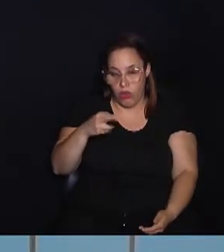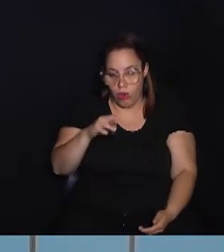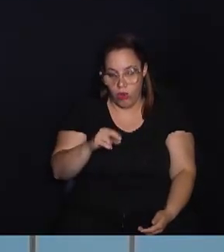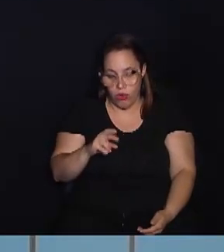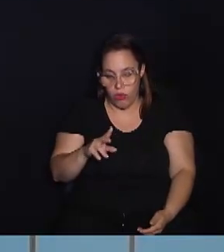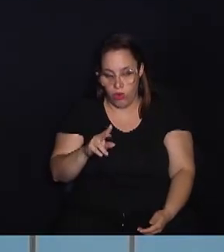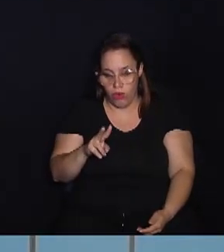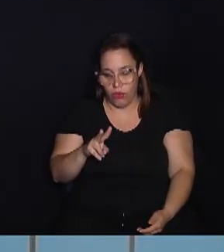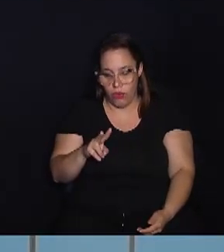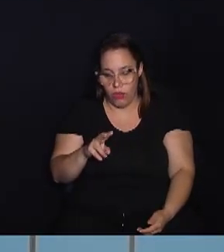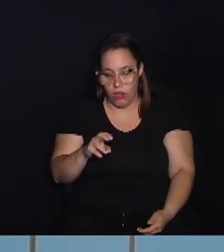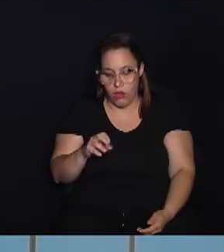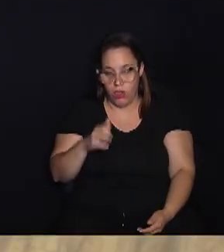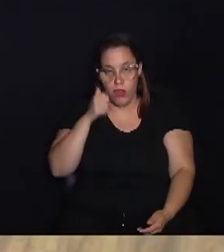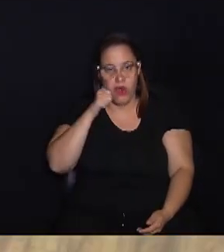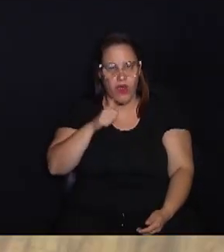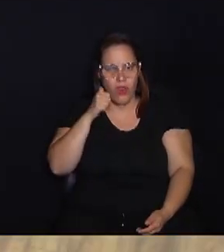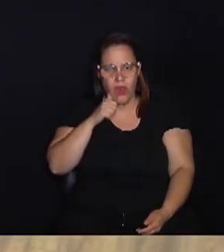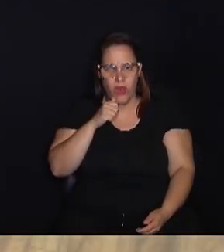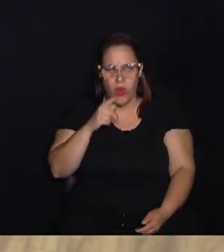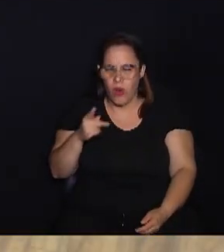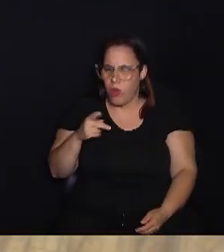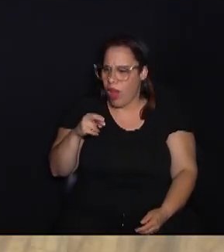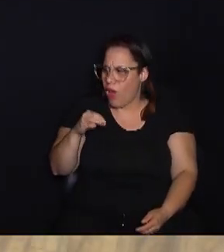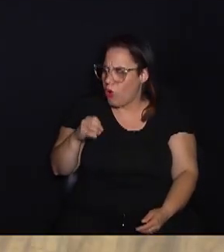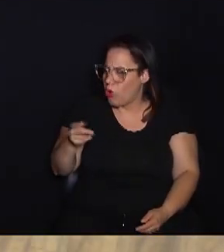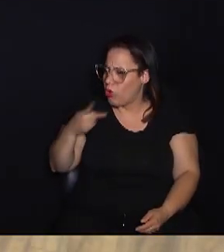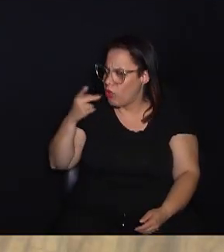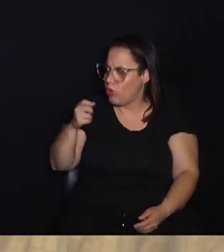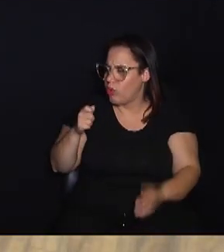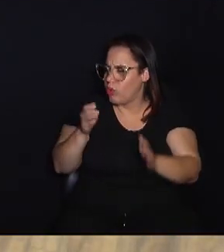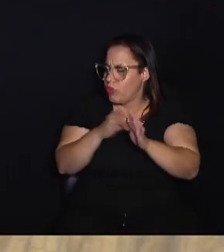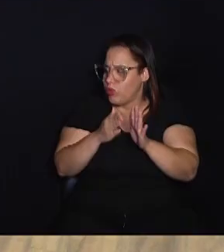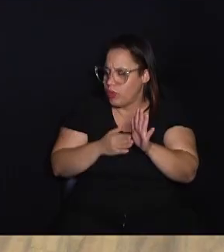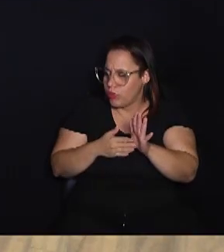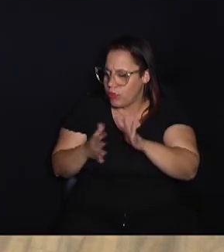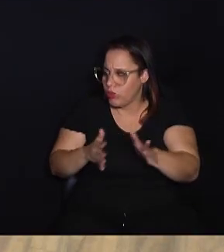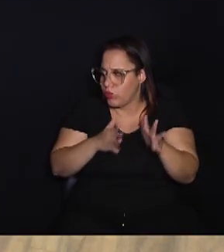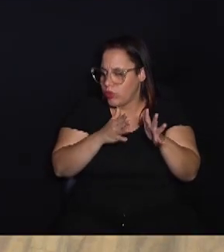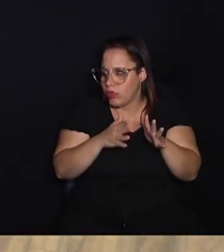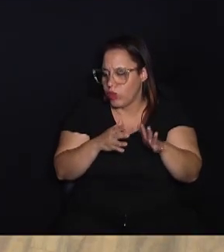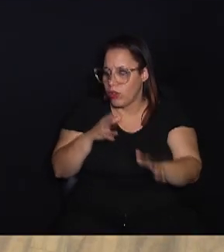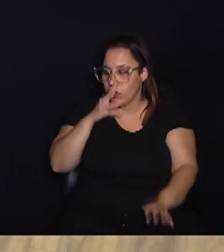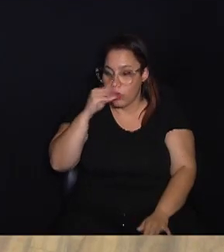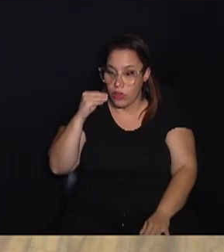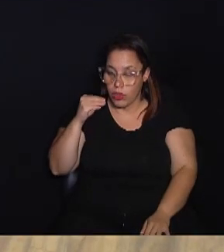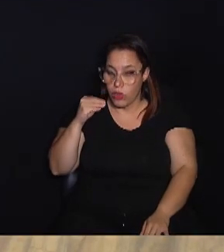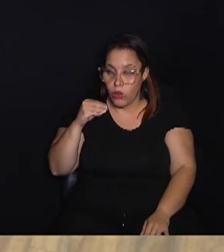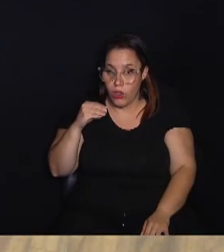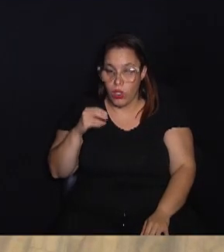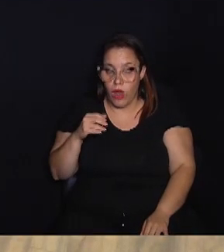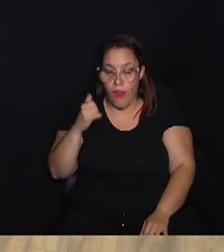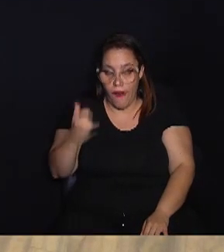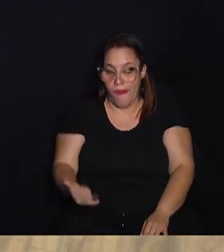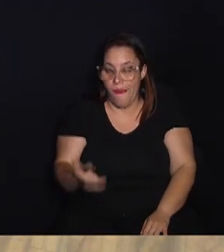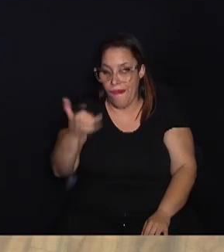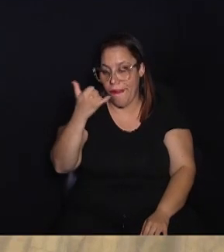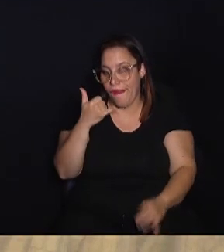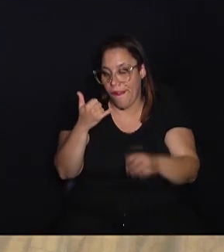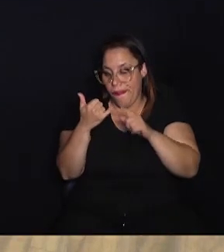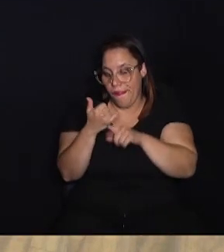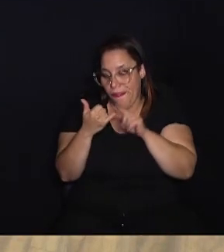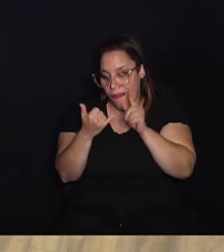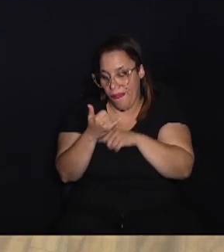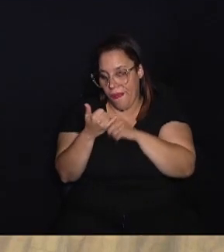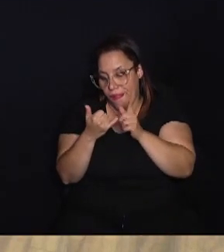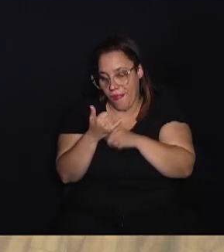mulheres. Agora, Paulo, a gente está falando aqui no programa Questão de Ordem que os adolescentes, eles ficam mais nos celulares, nas redes